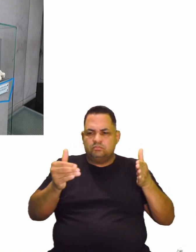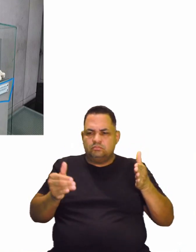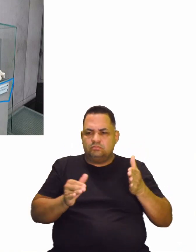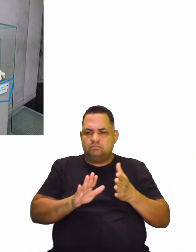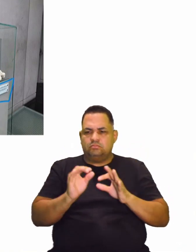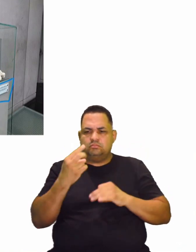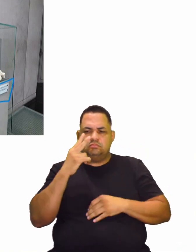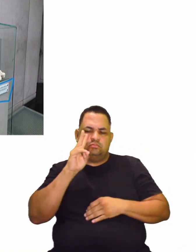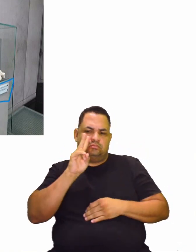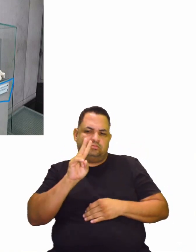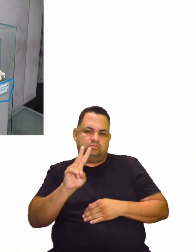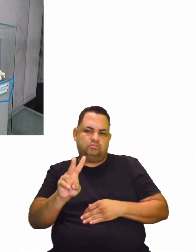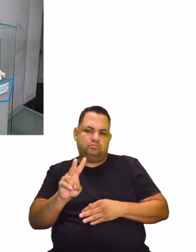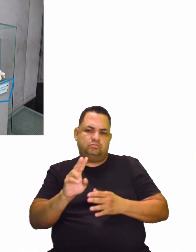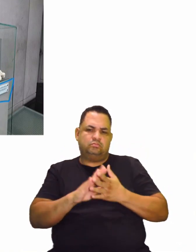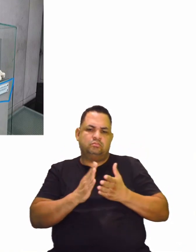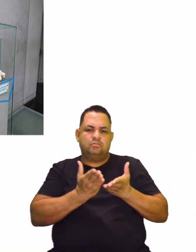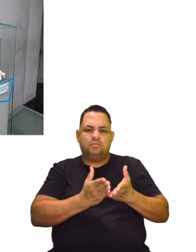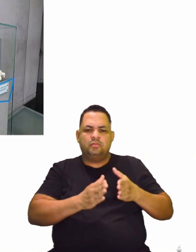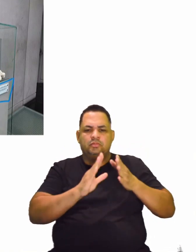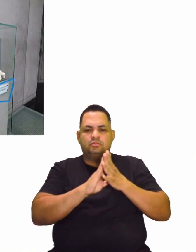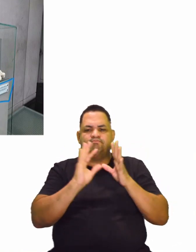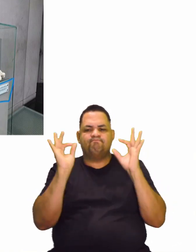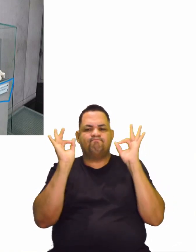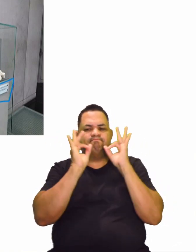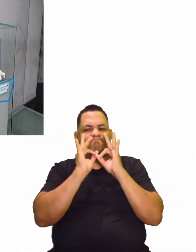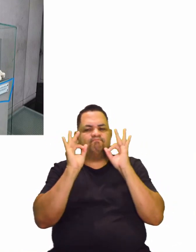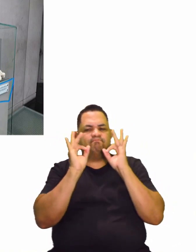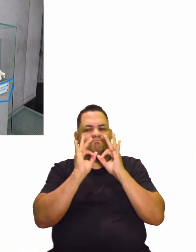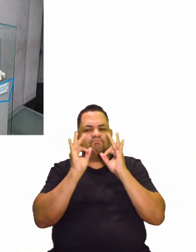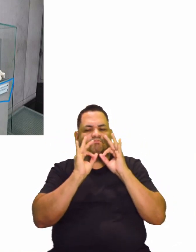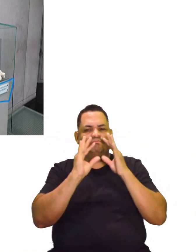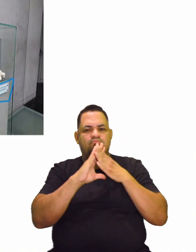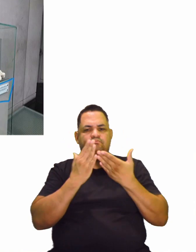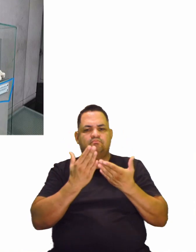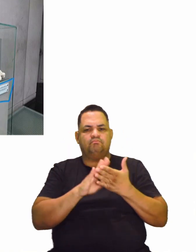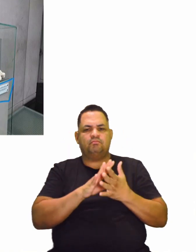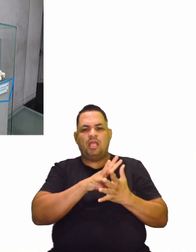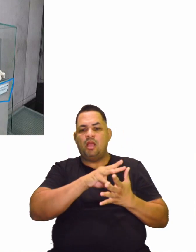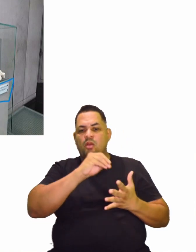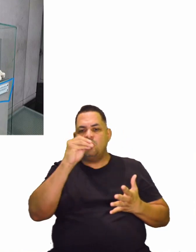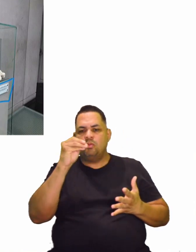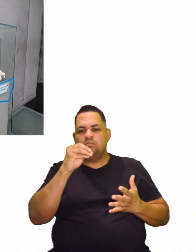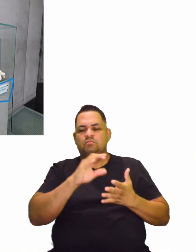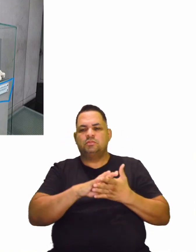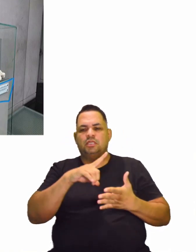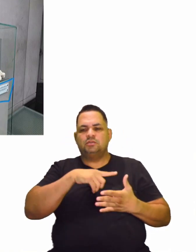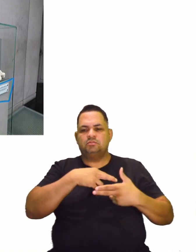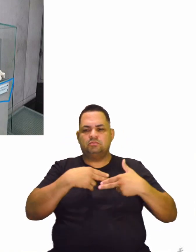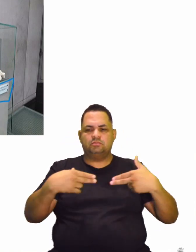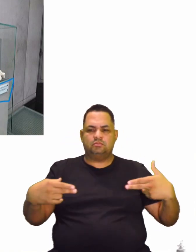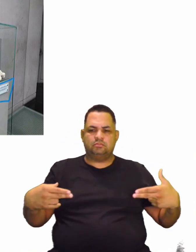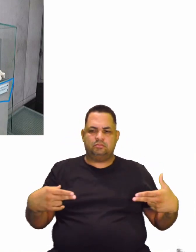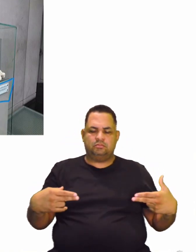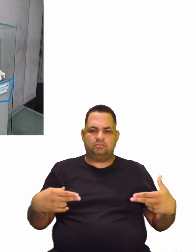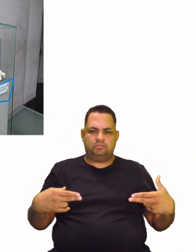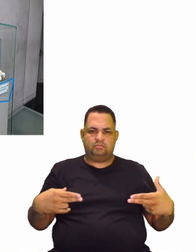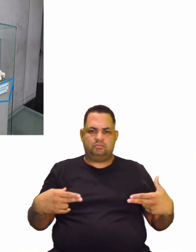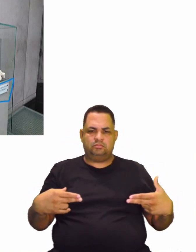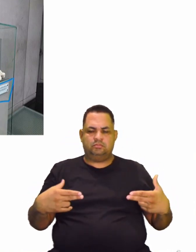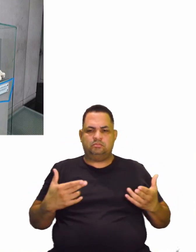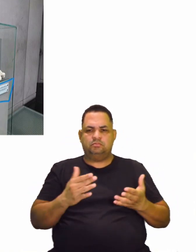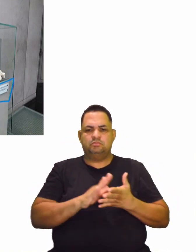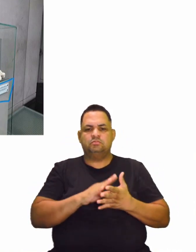vasos, e são vasos lindos, lindos, com certeza. As réplicas, há muitas réplicas, mas